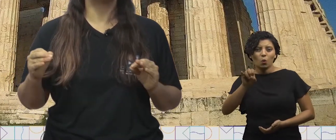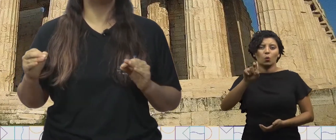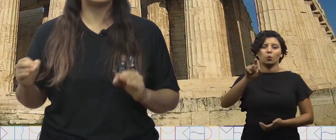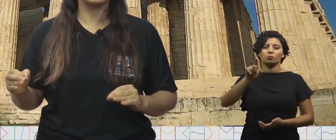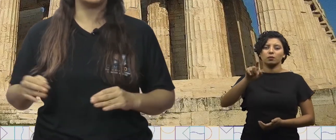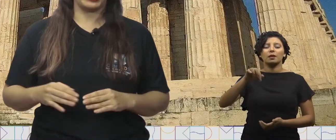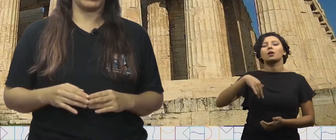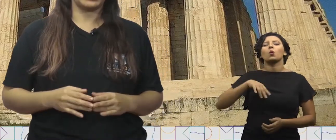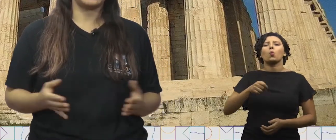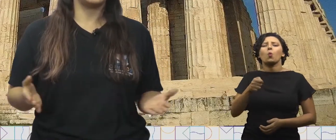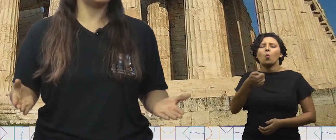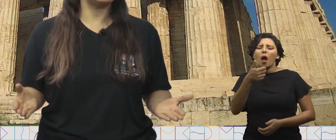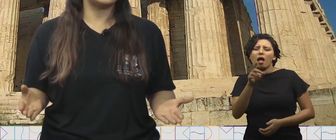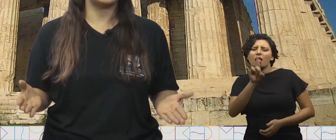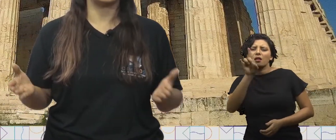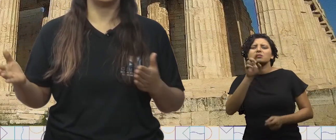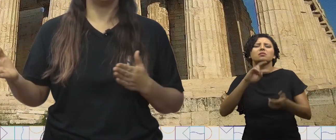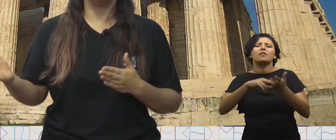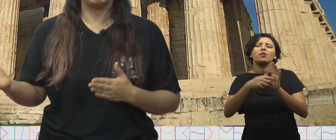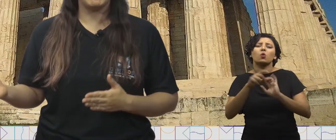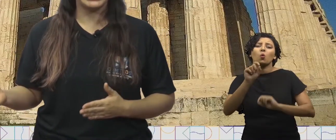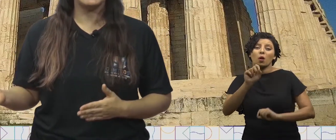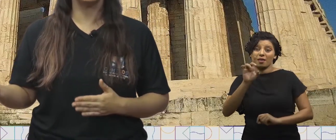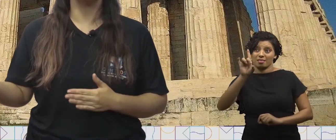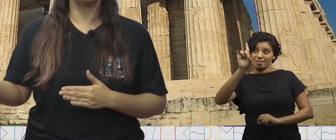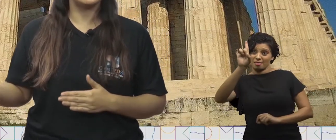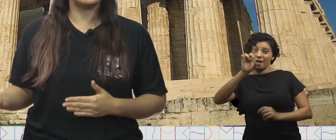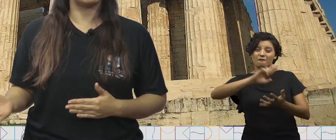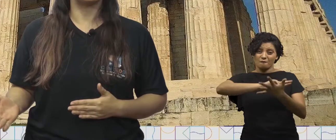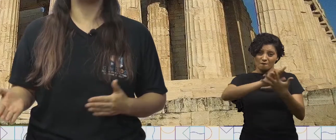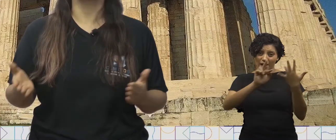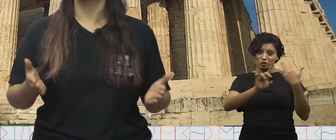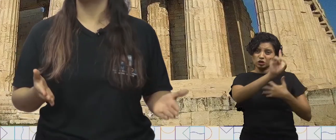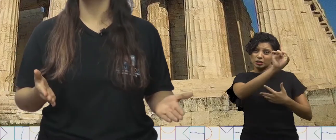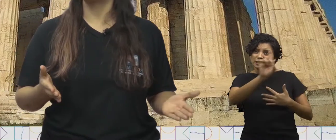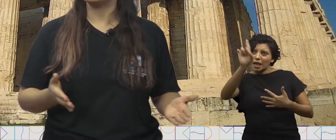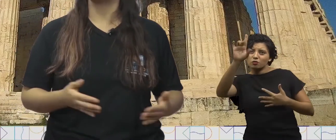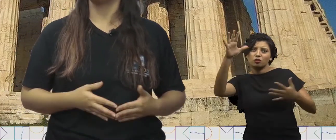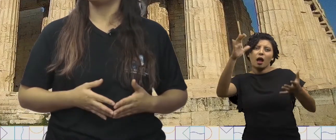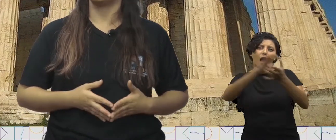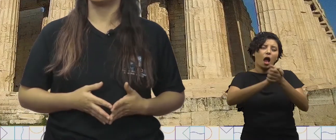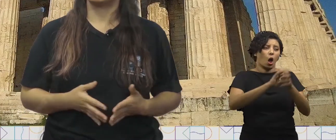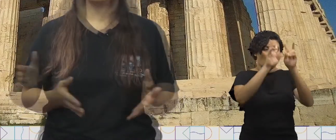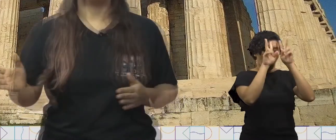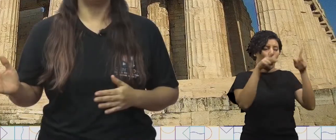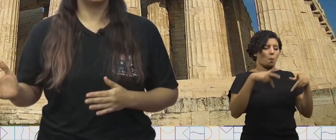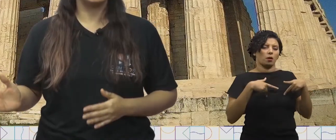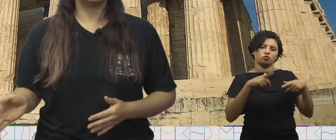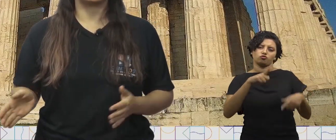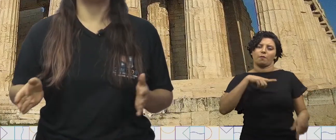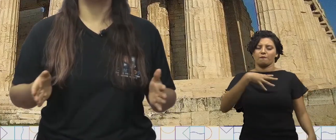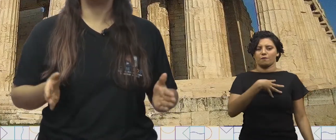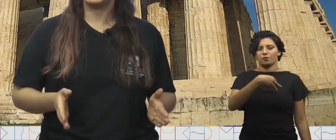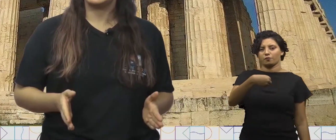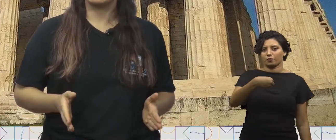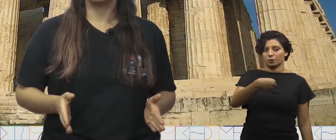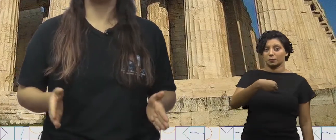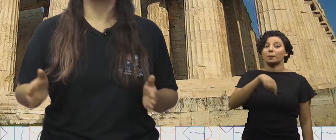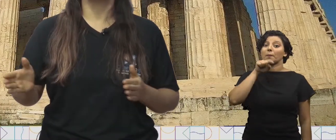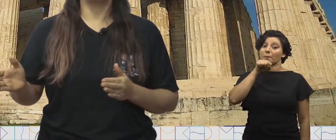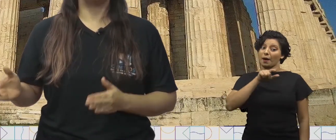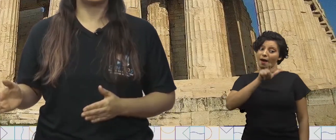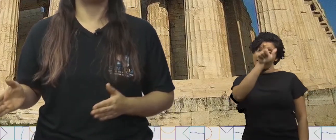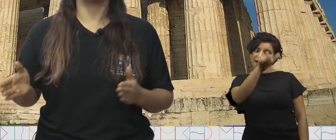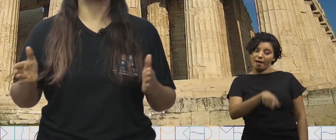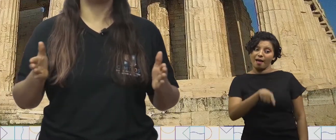são semideuses, ou seja, filhos de deuses com seres humanos. Ao contrário dos